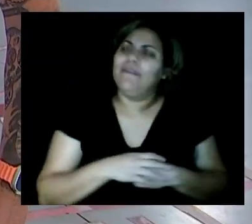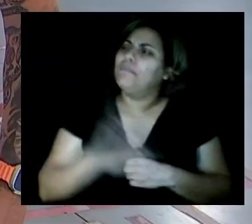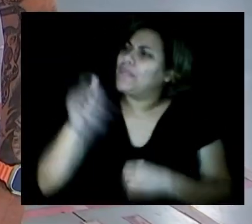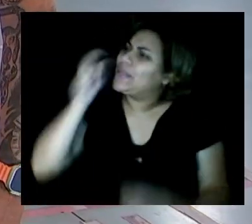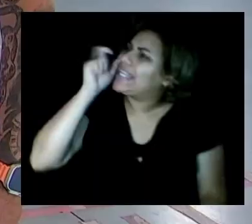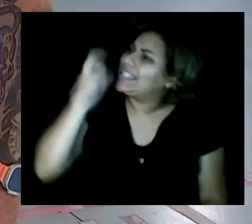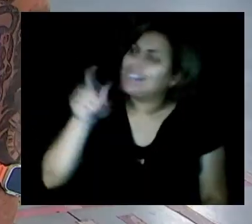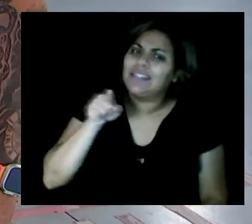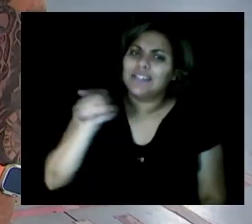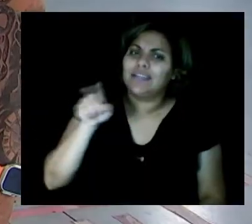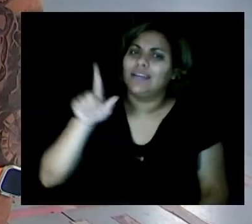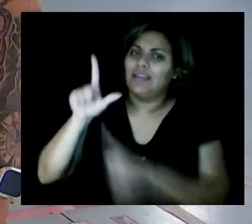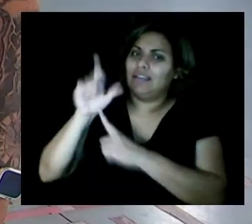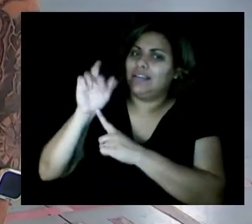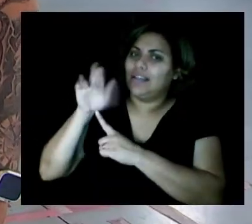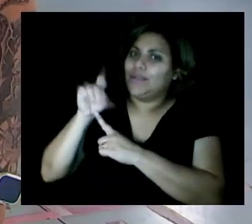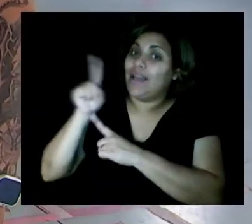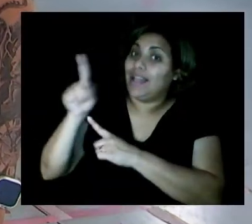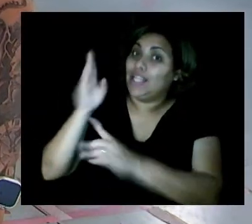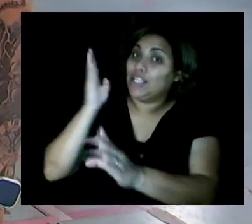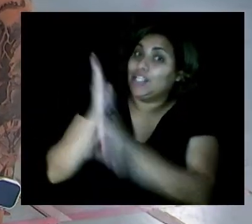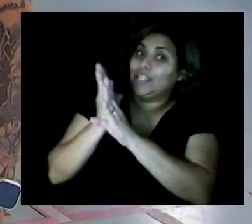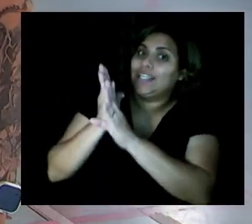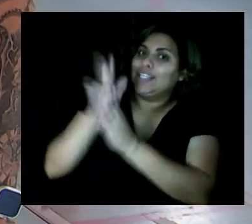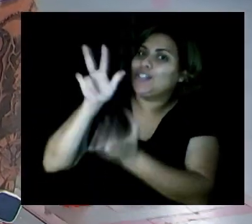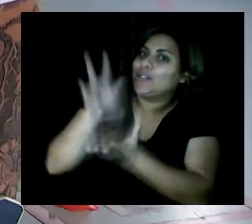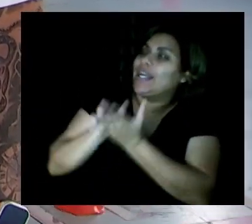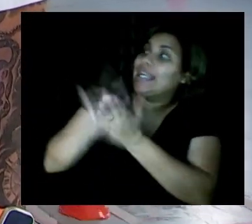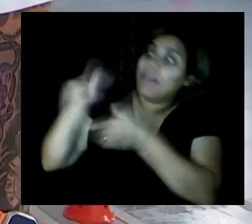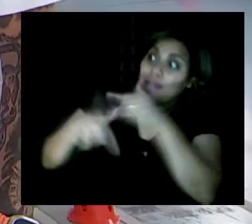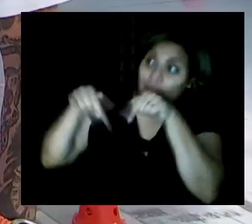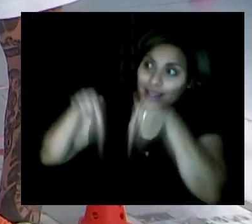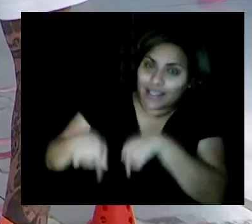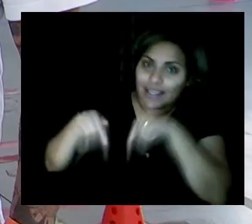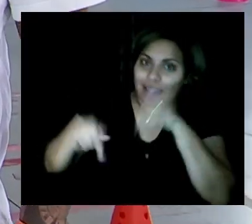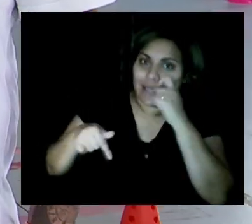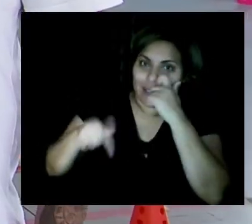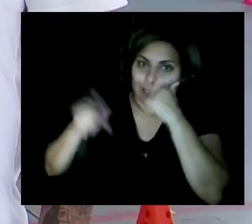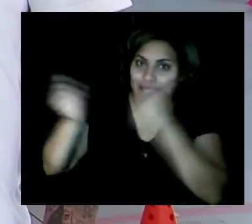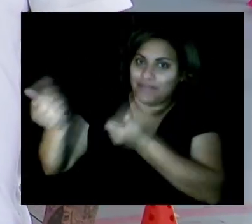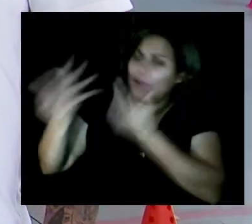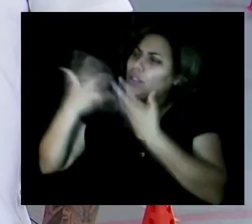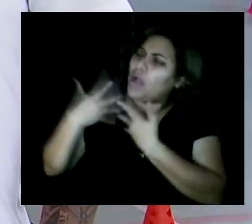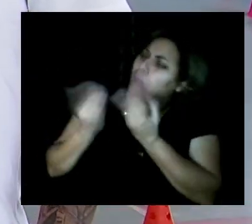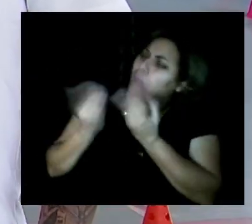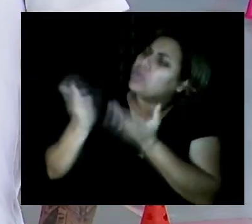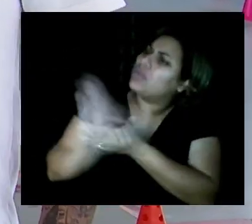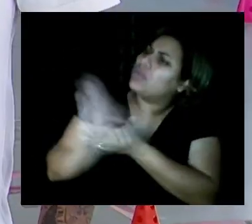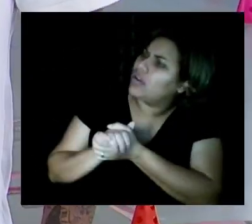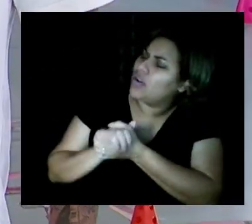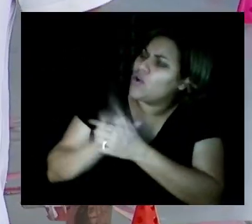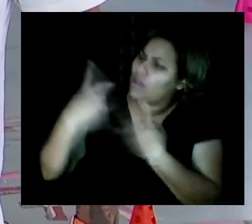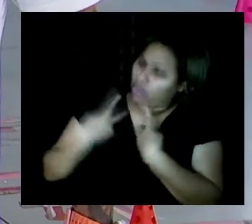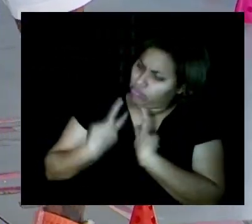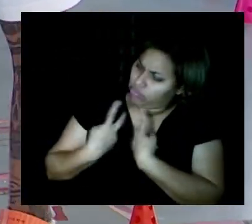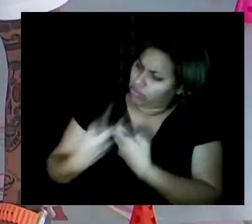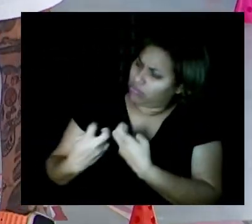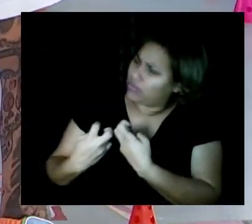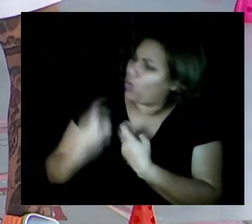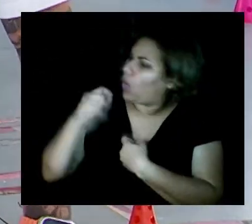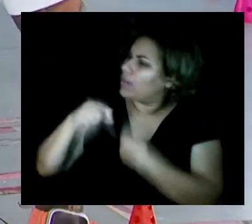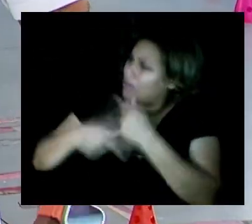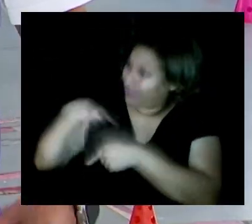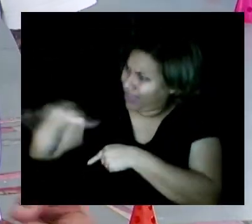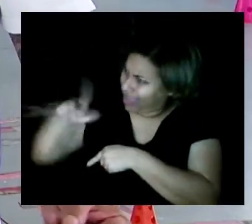foi diagnosticado trabalhando aqui. Ele vai contar pra gente como é que foi essa história. Você se reconheceu trabalhando aqui? Então,